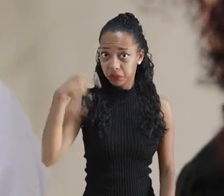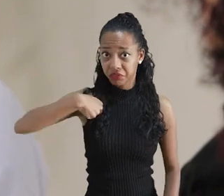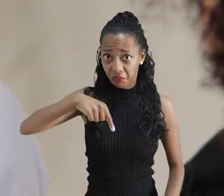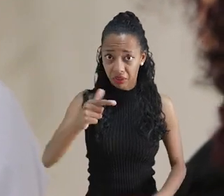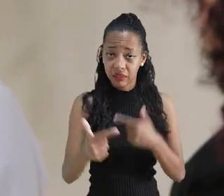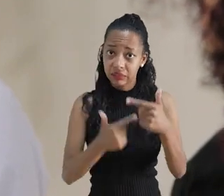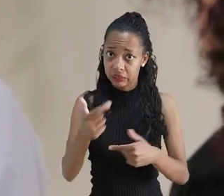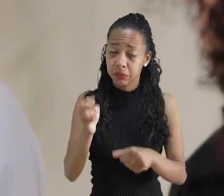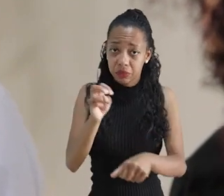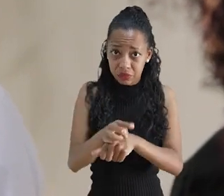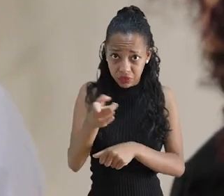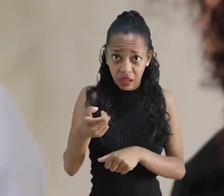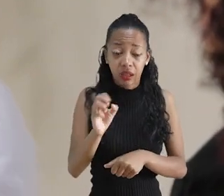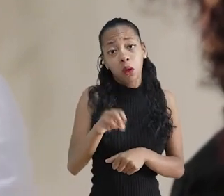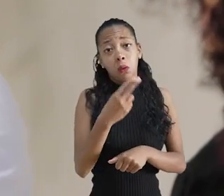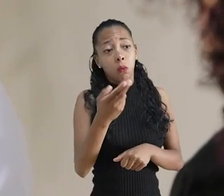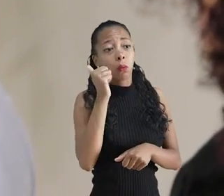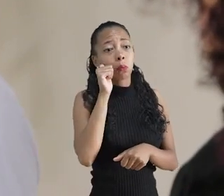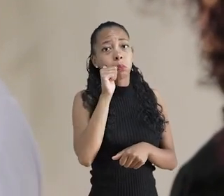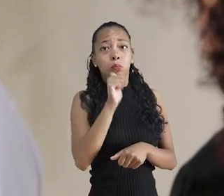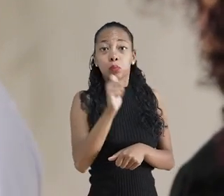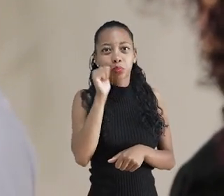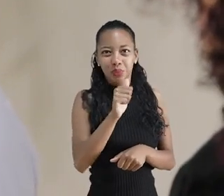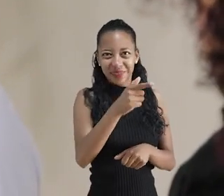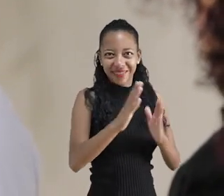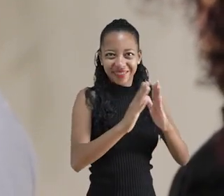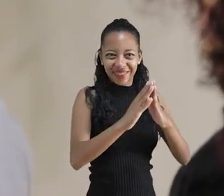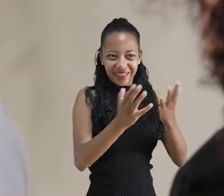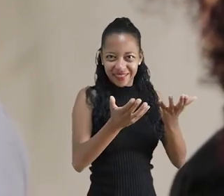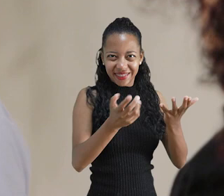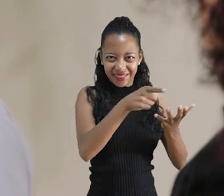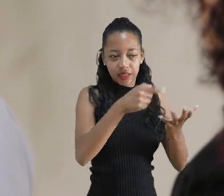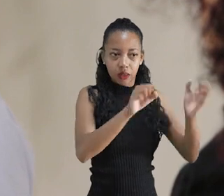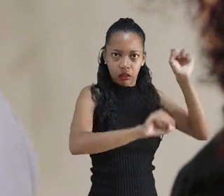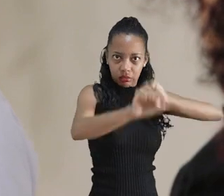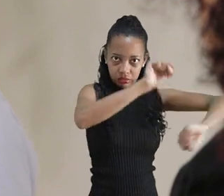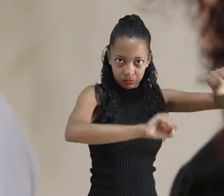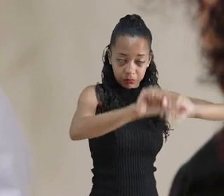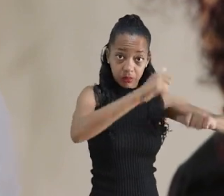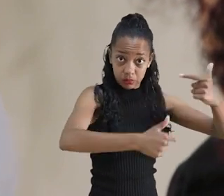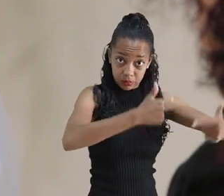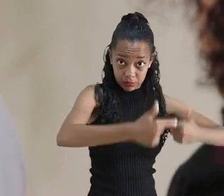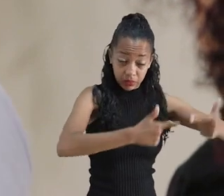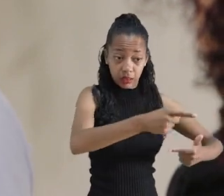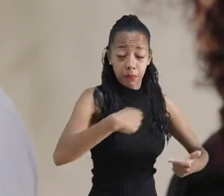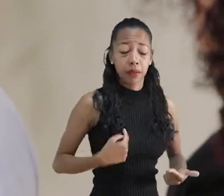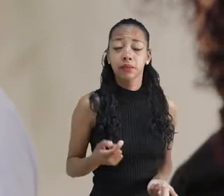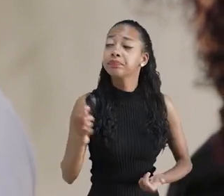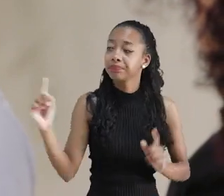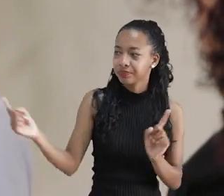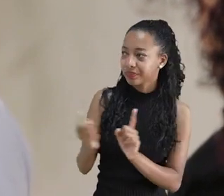busca de emprego Principalmente as mulheres que trabalham em casas de família que não eram aceitas quando as patroas futuras patroas